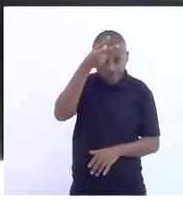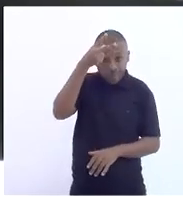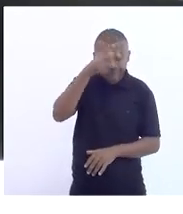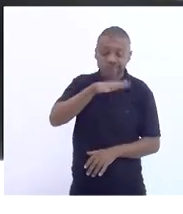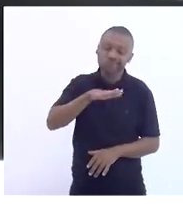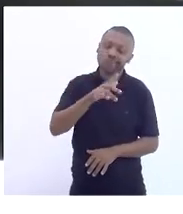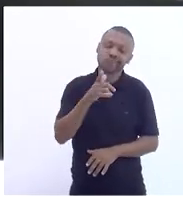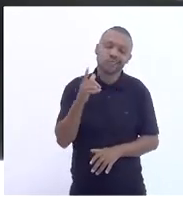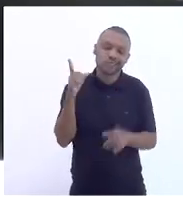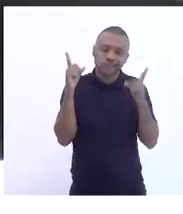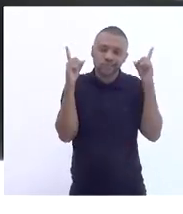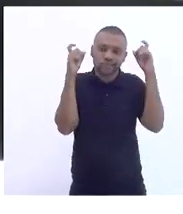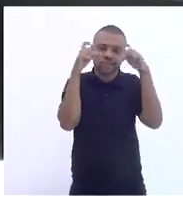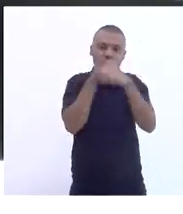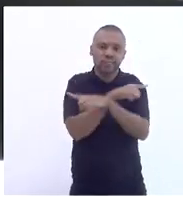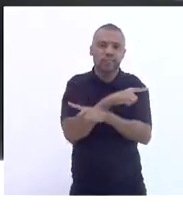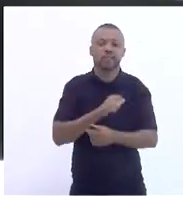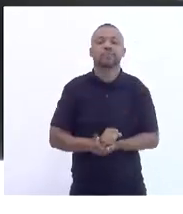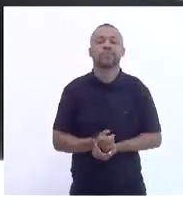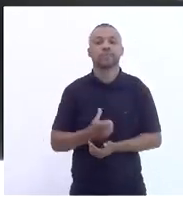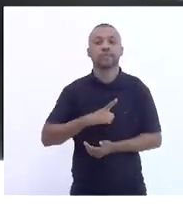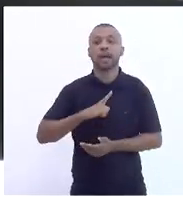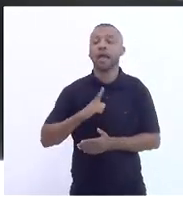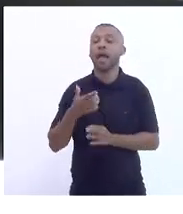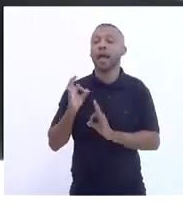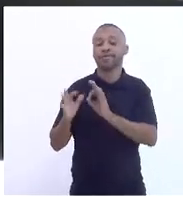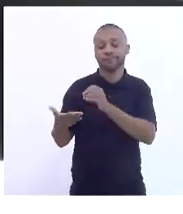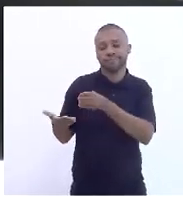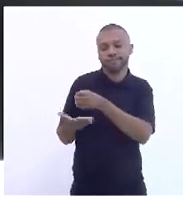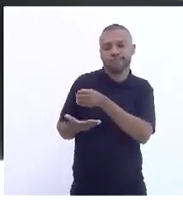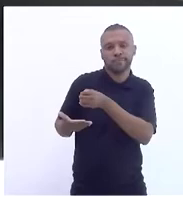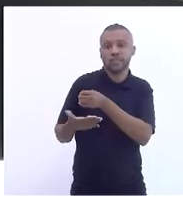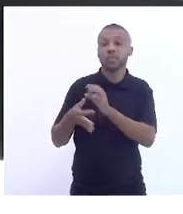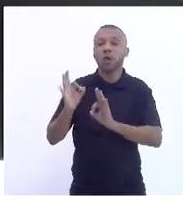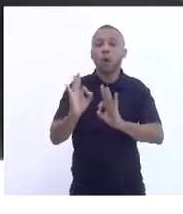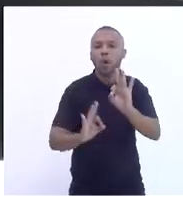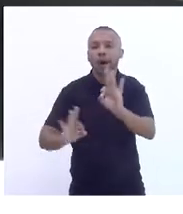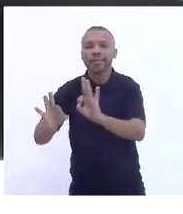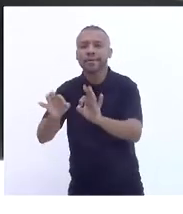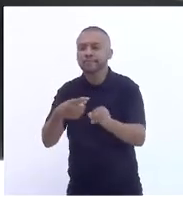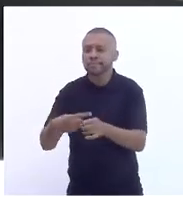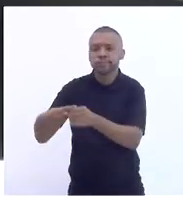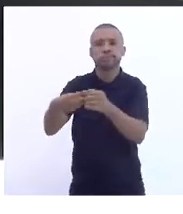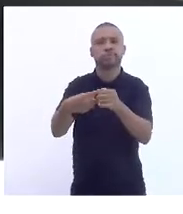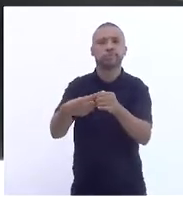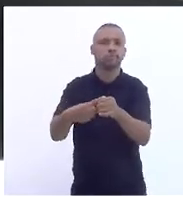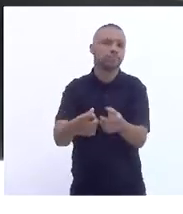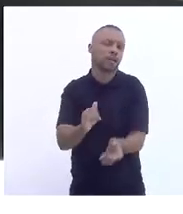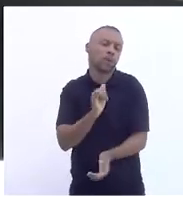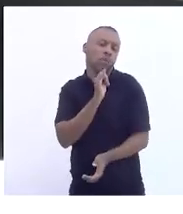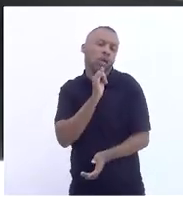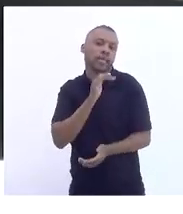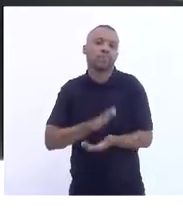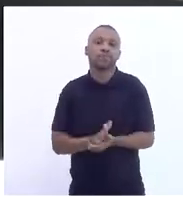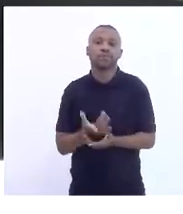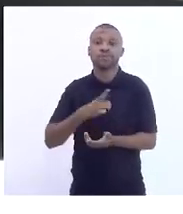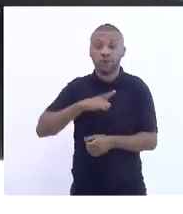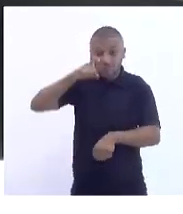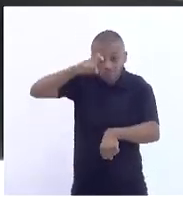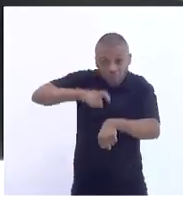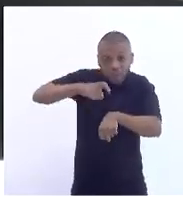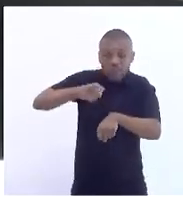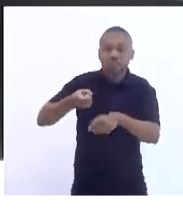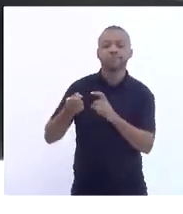e tem a prerrogativa né de organizar a cidade no momento que por exemplo tanto discutindo o plano